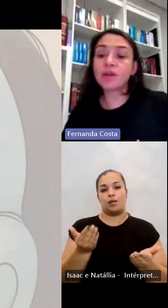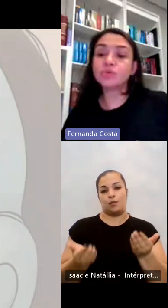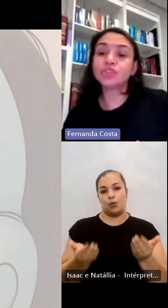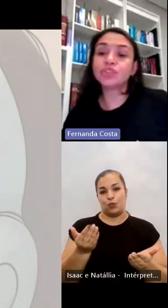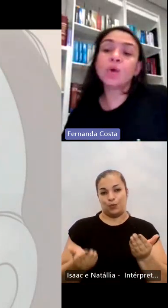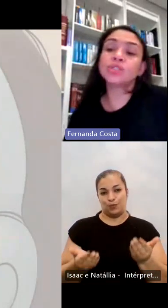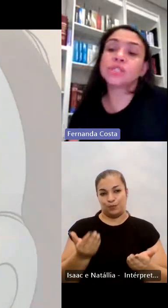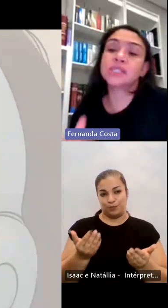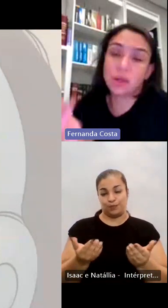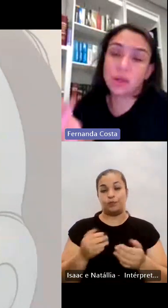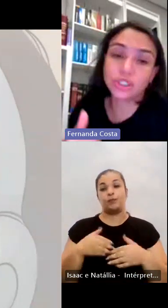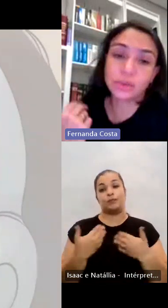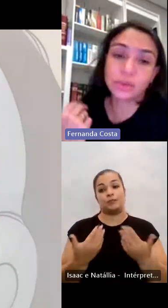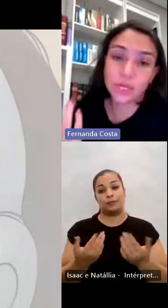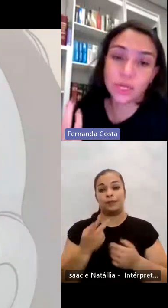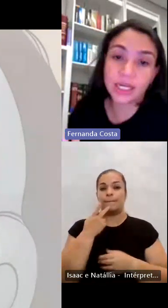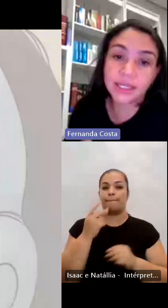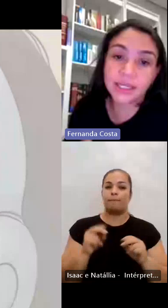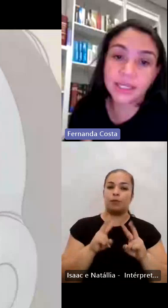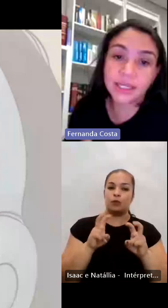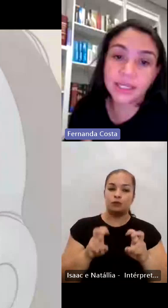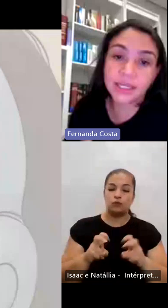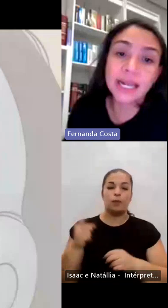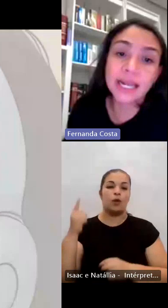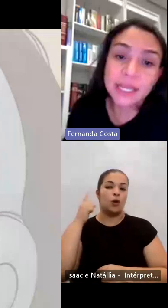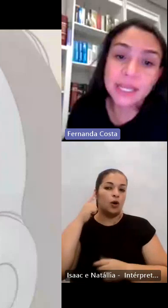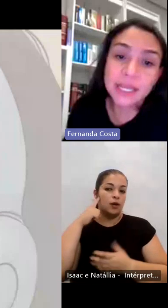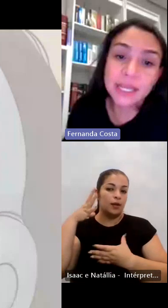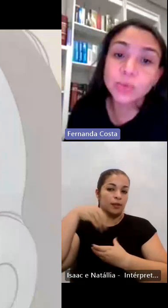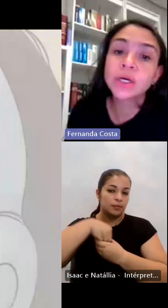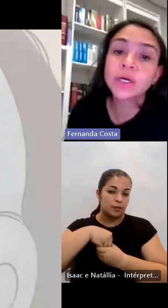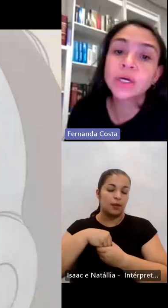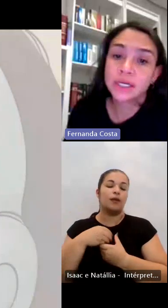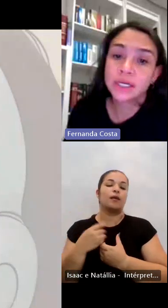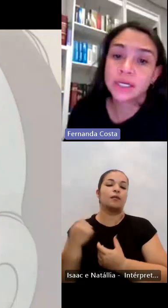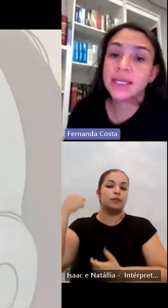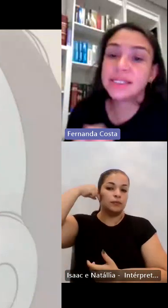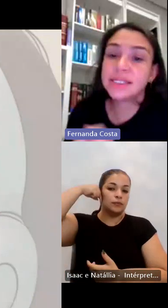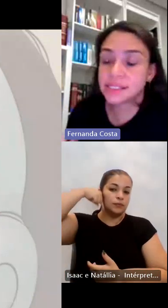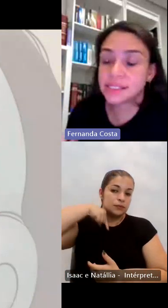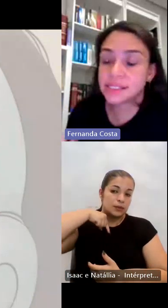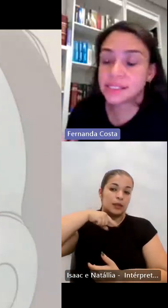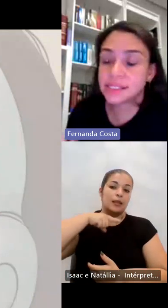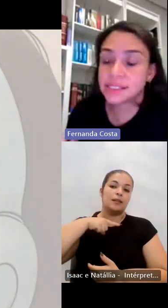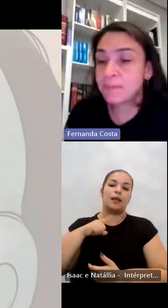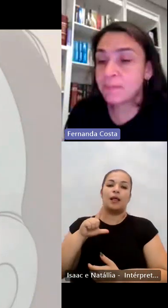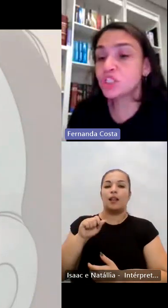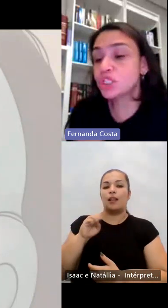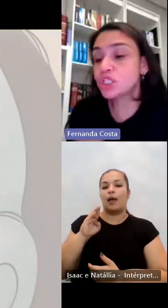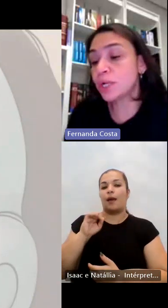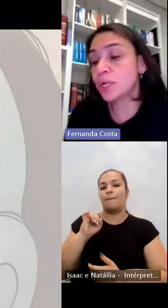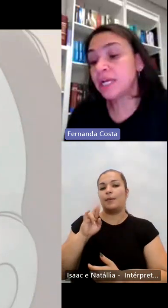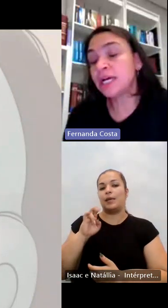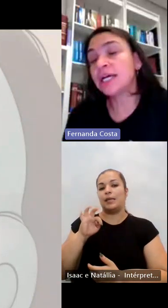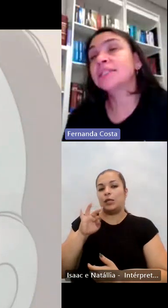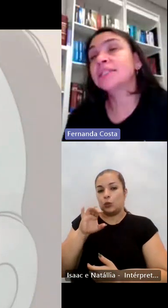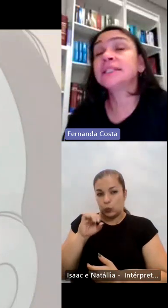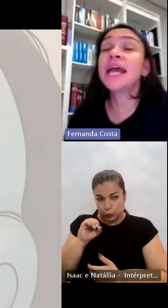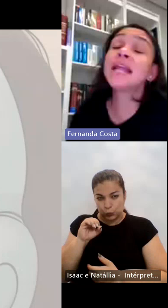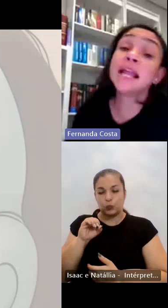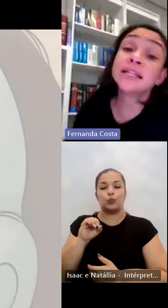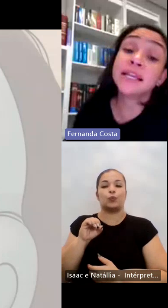eu falo de audição, de orelha interna, esse labirinto, né, essa parte da